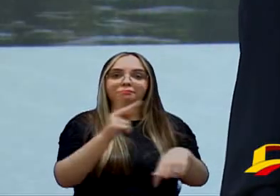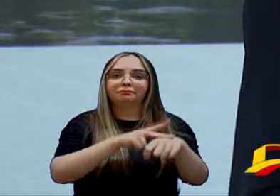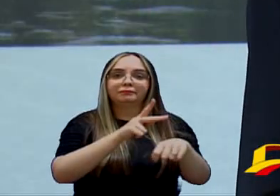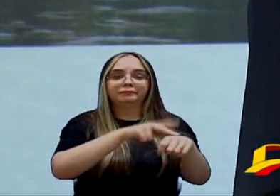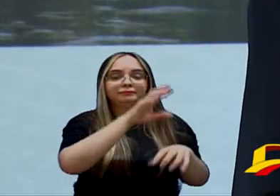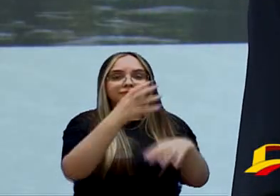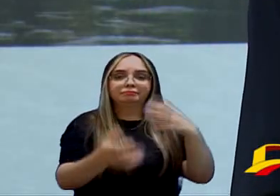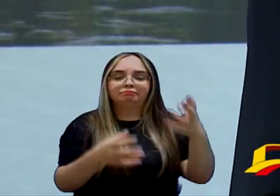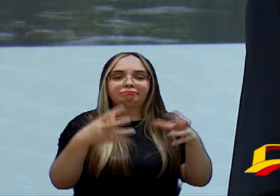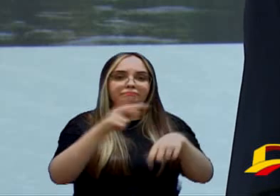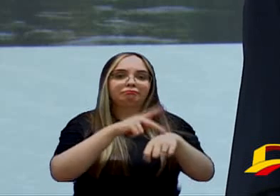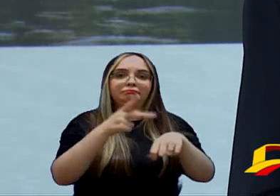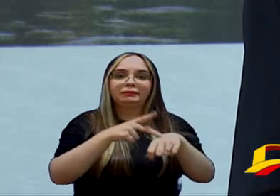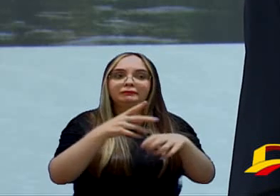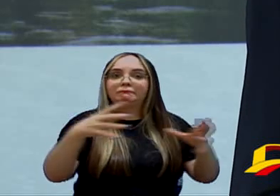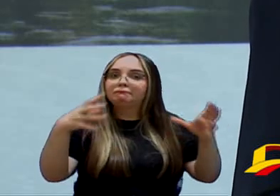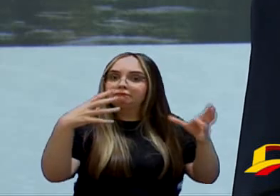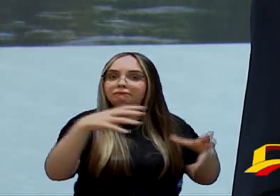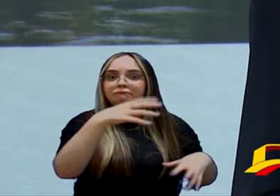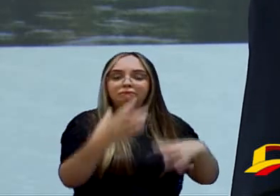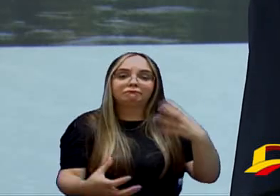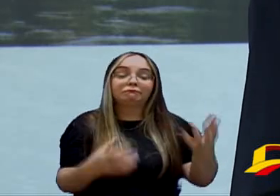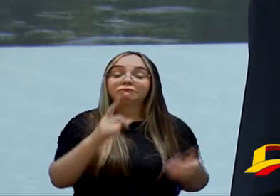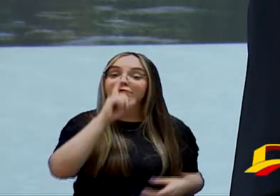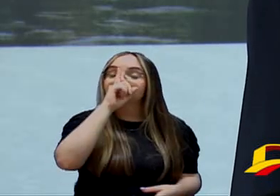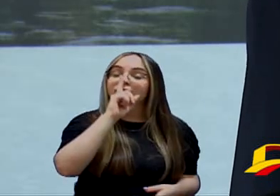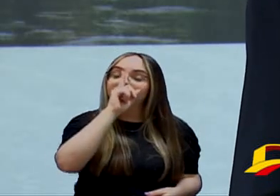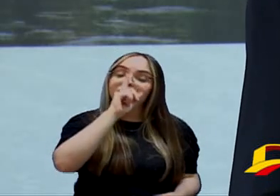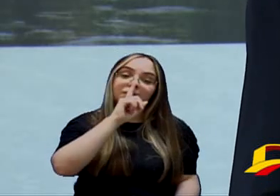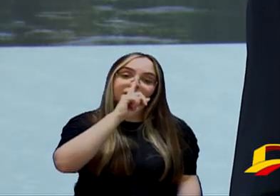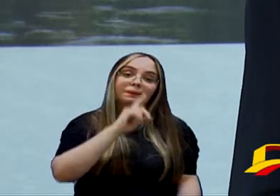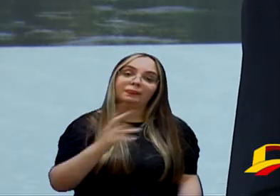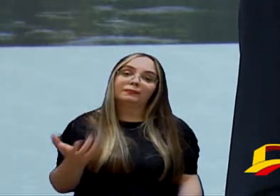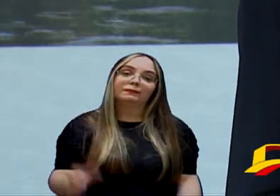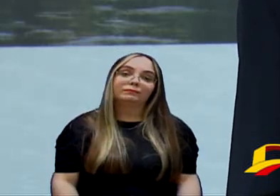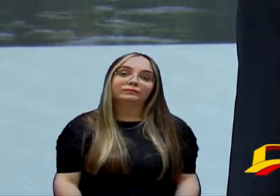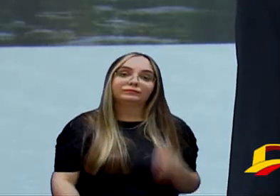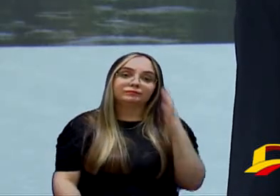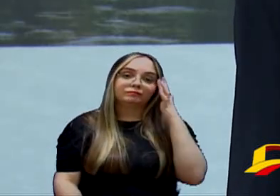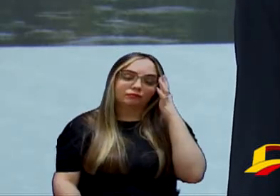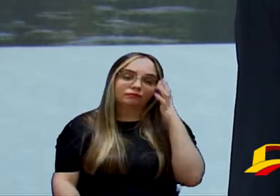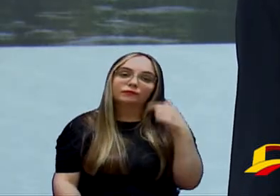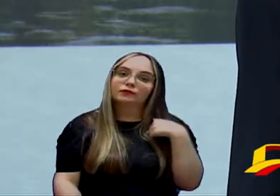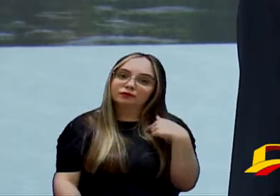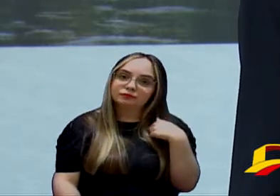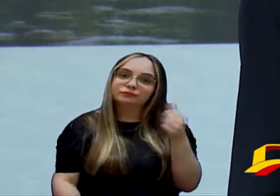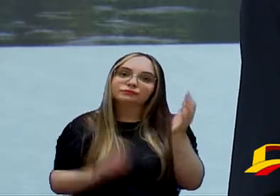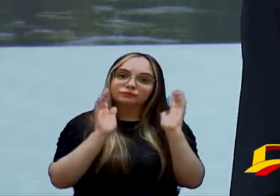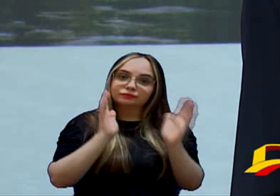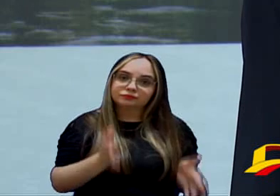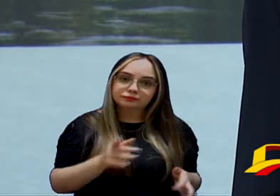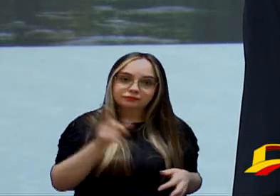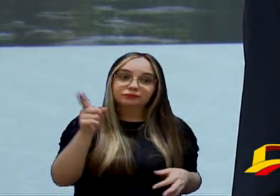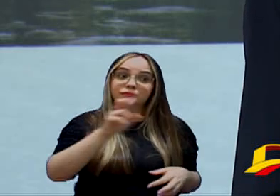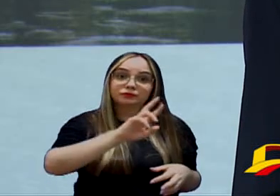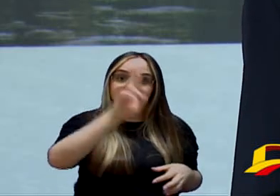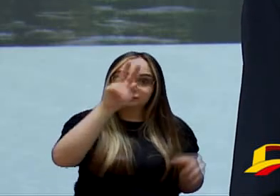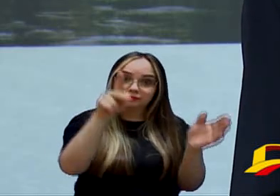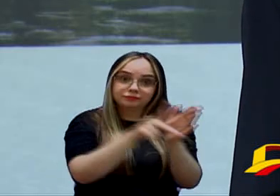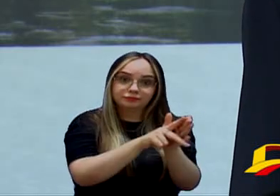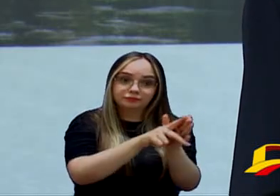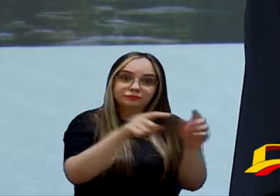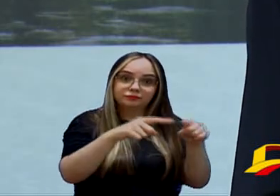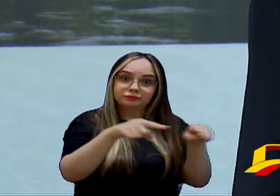pedras enormes ali no risco enorme Eu chamei a atenção do proprietário